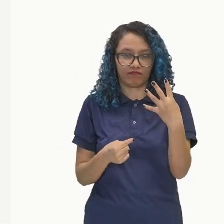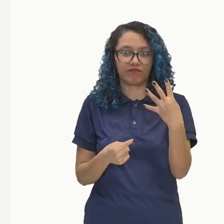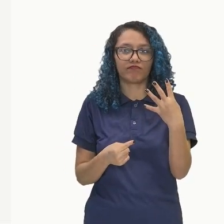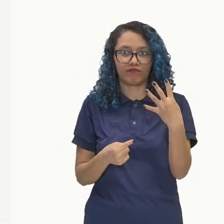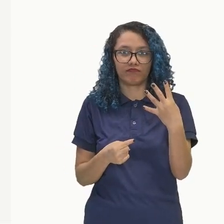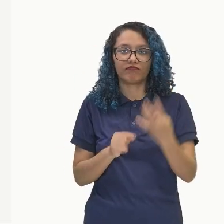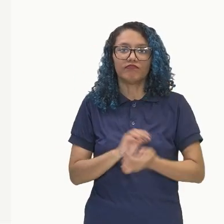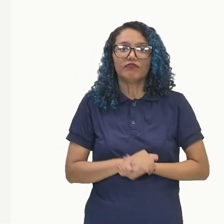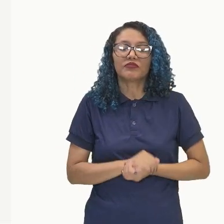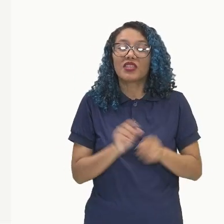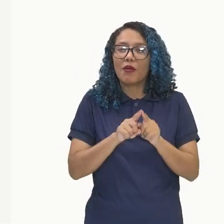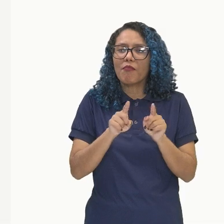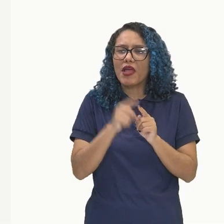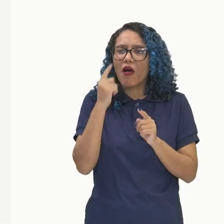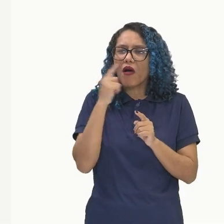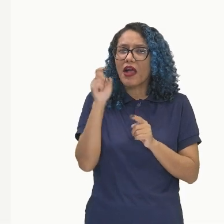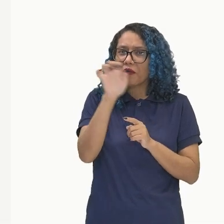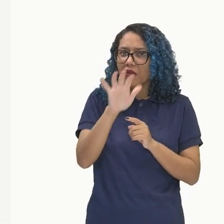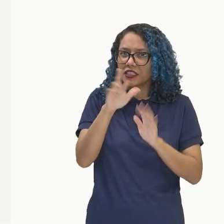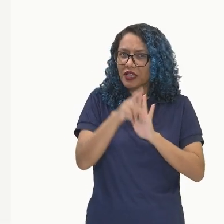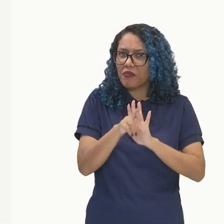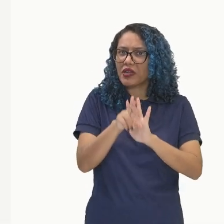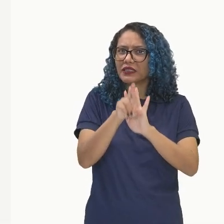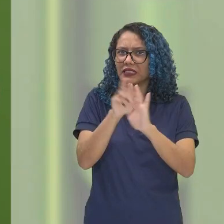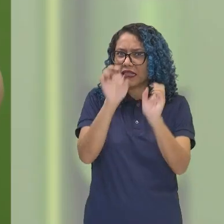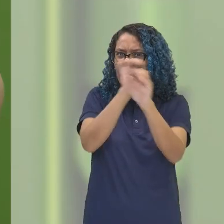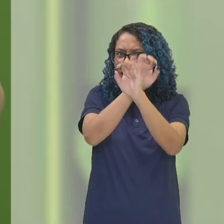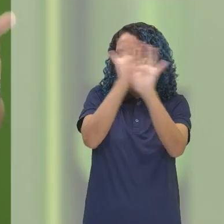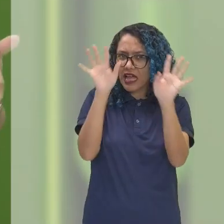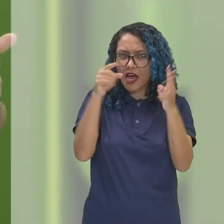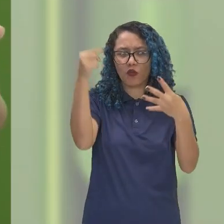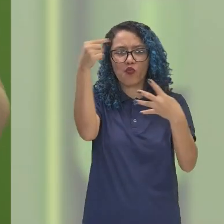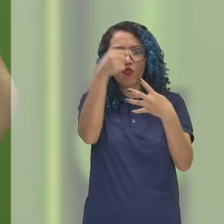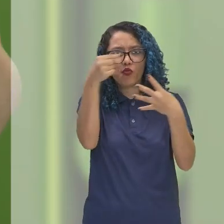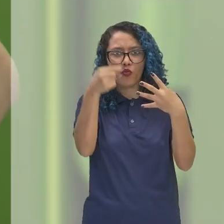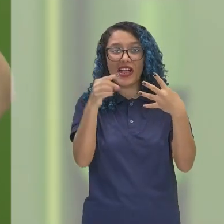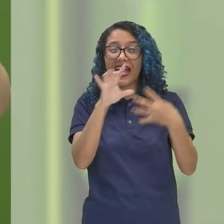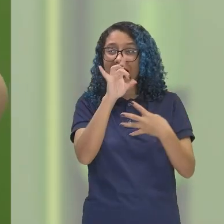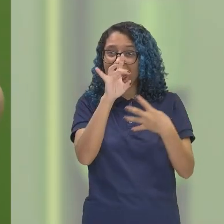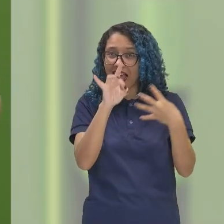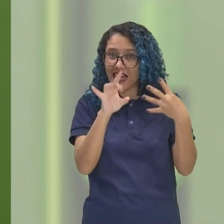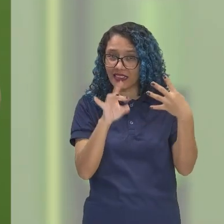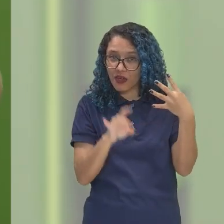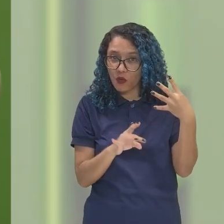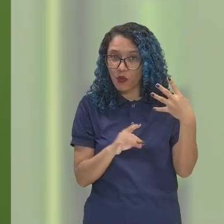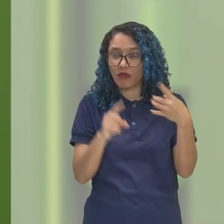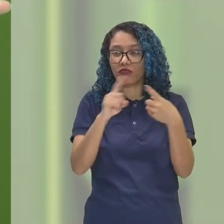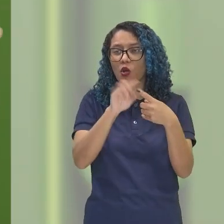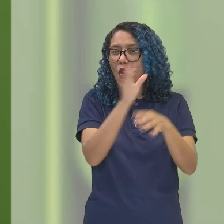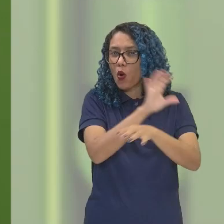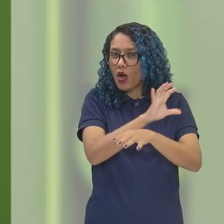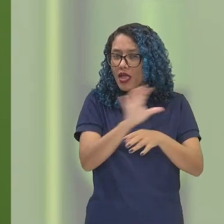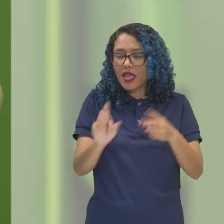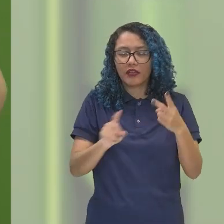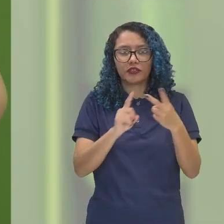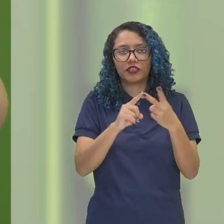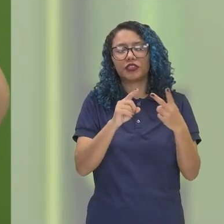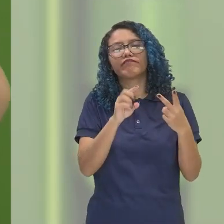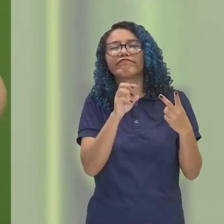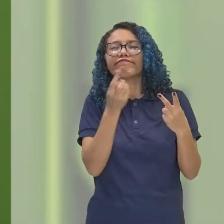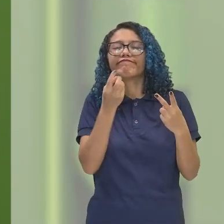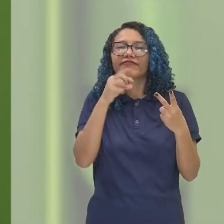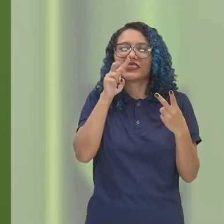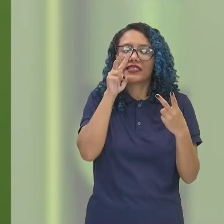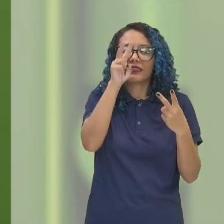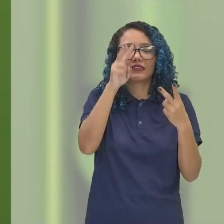imagem representa muito bem nossas grandezas: corrente, tensão, resistência e